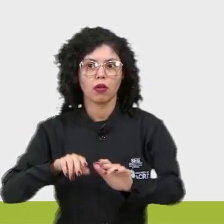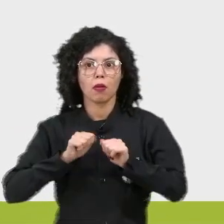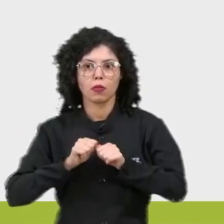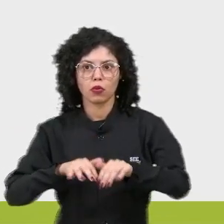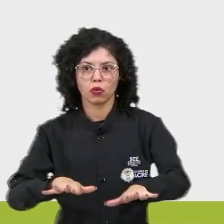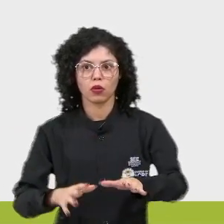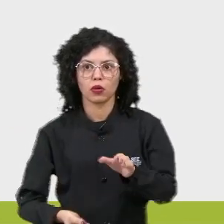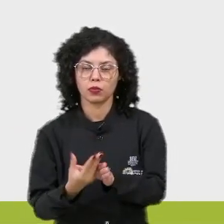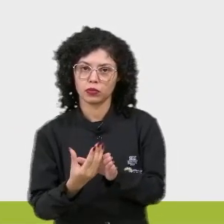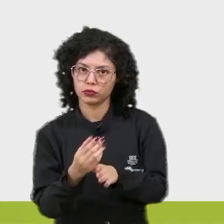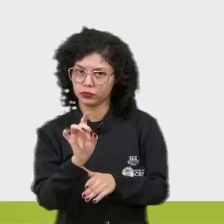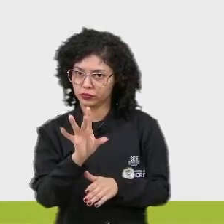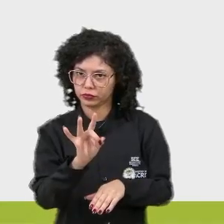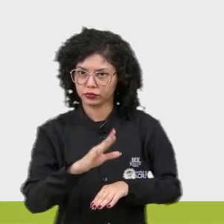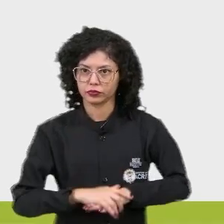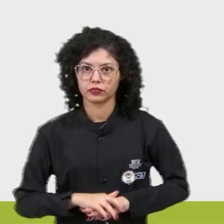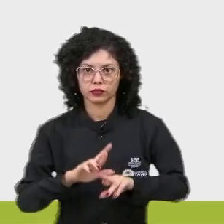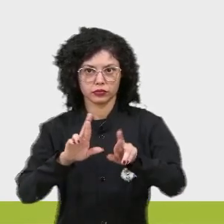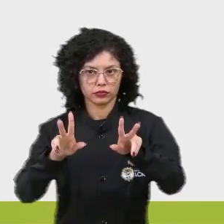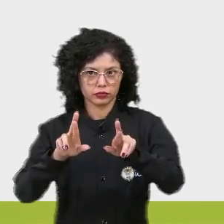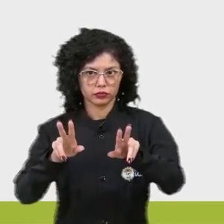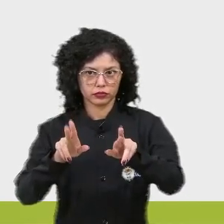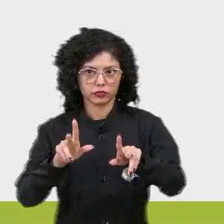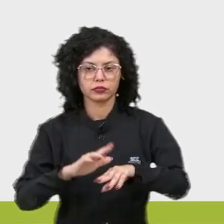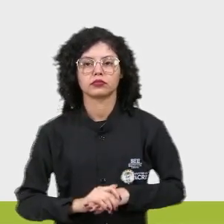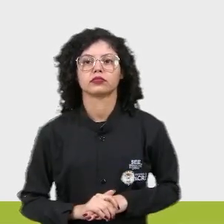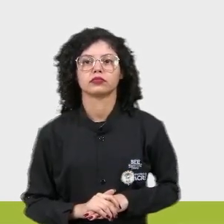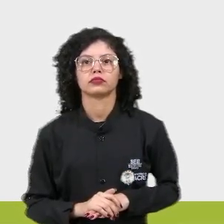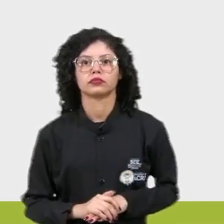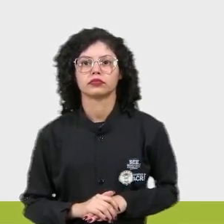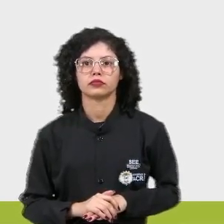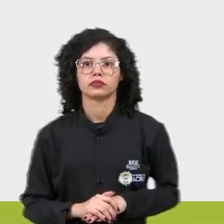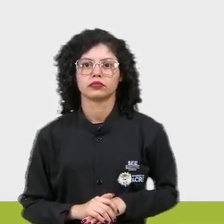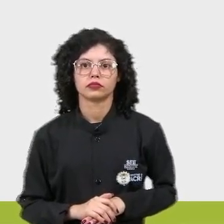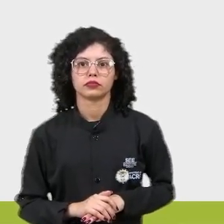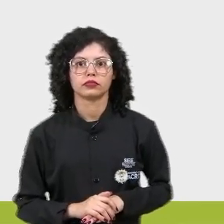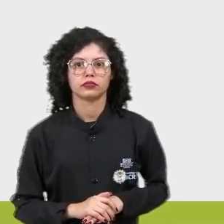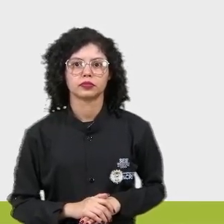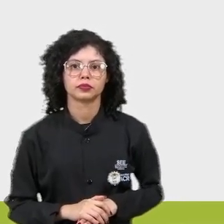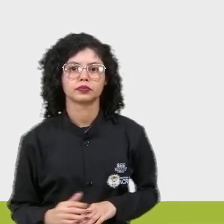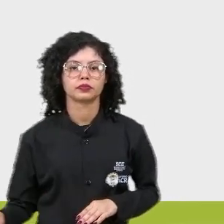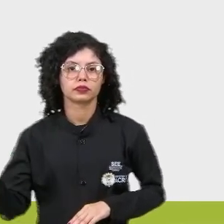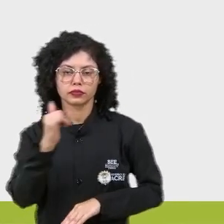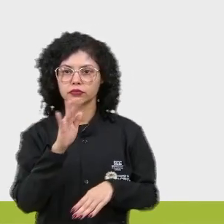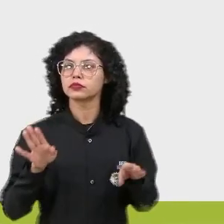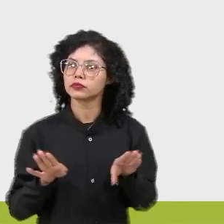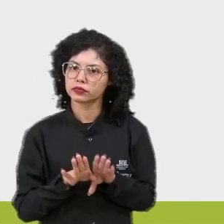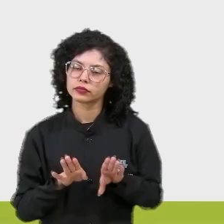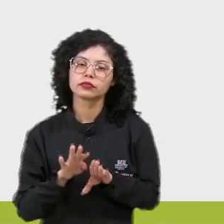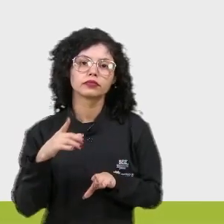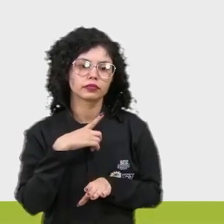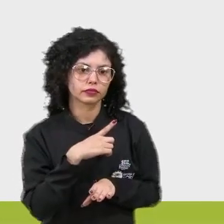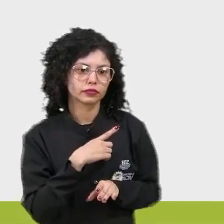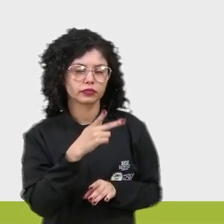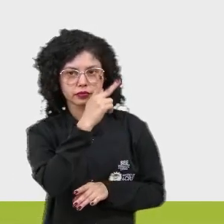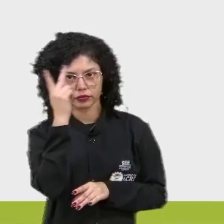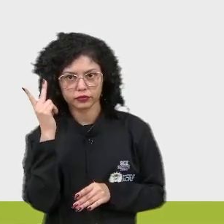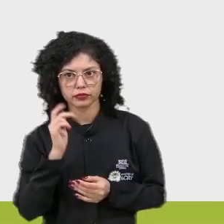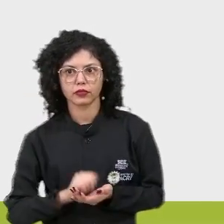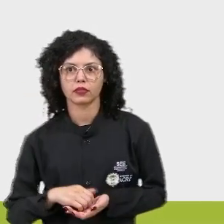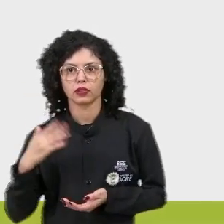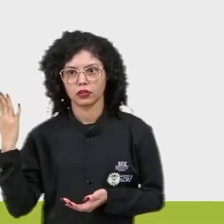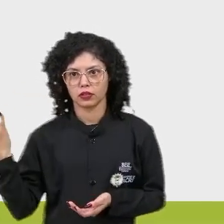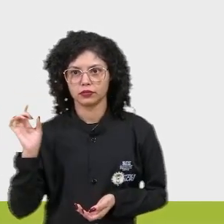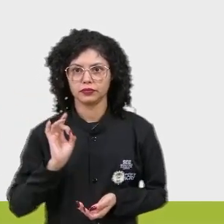de produtos apenas, tá? Diferente do aquaviário, do aéreo, que também tem essa locomoção de pessoas. Aqui